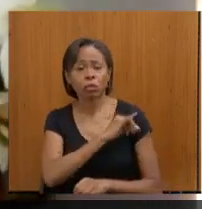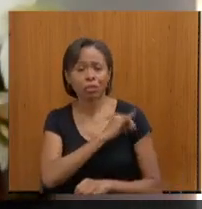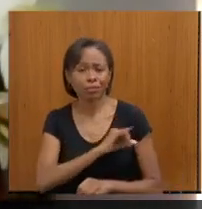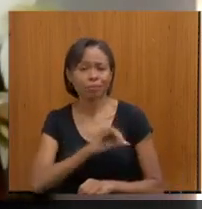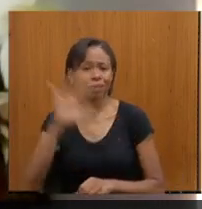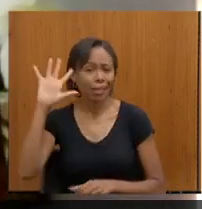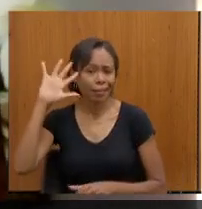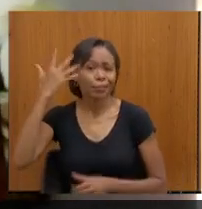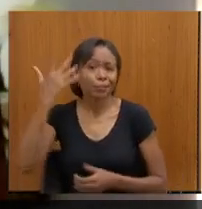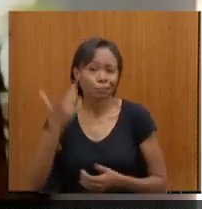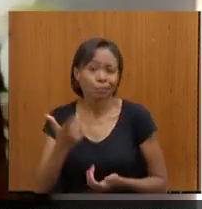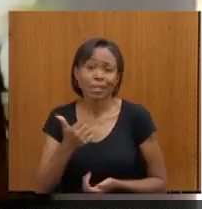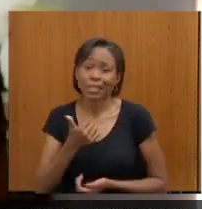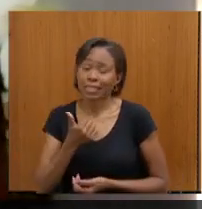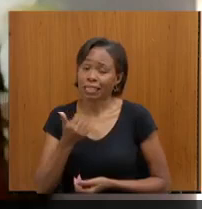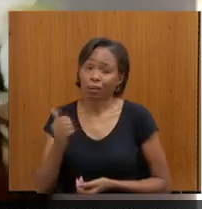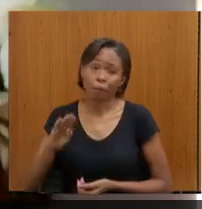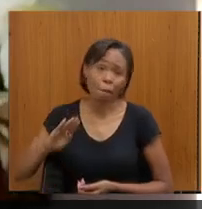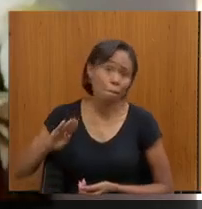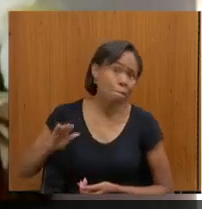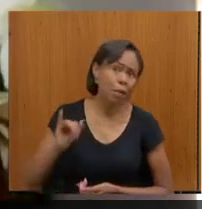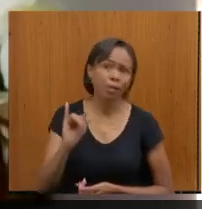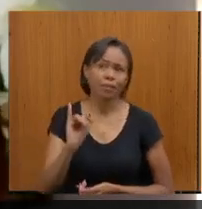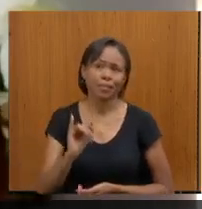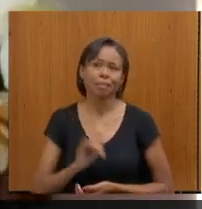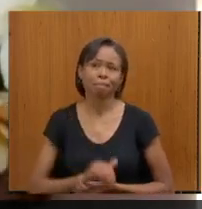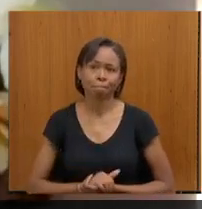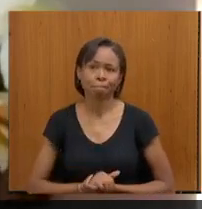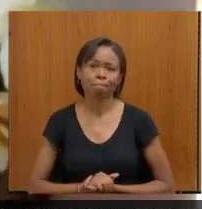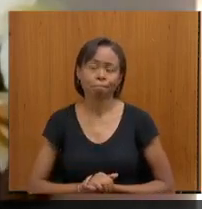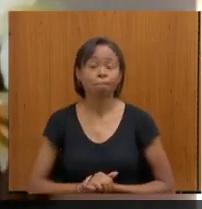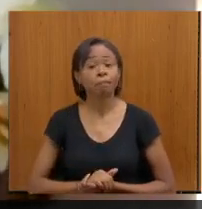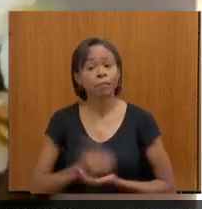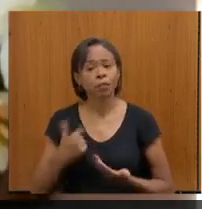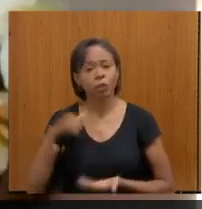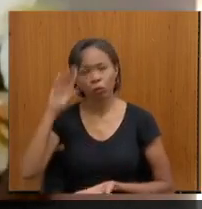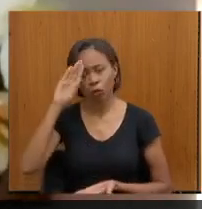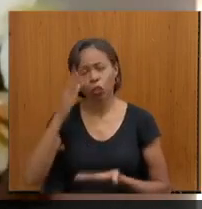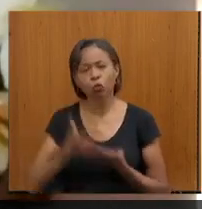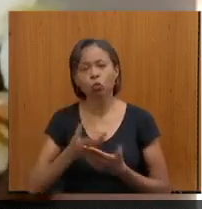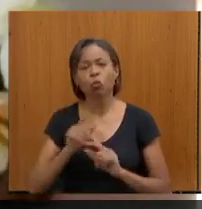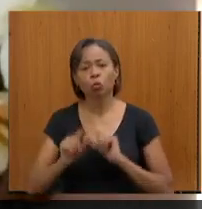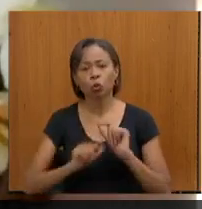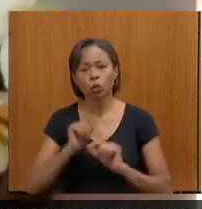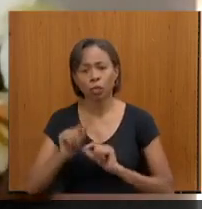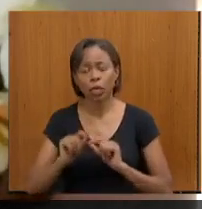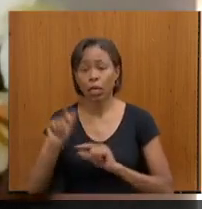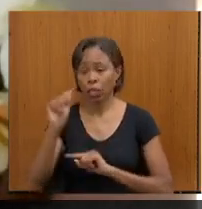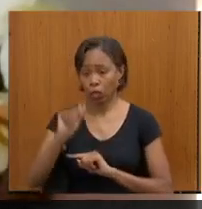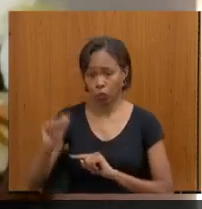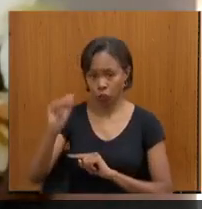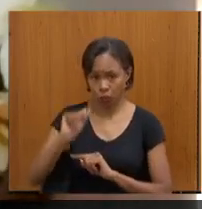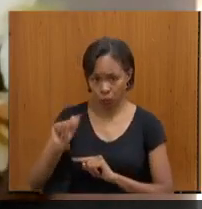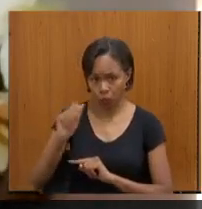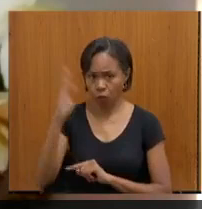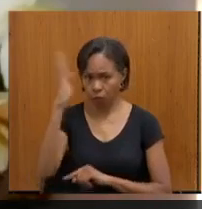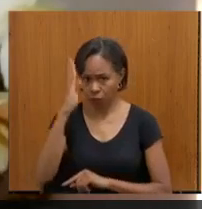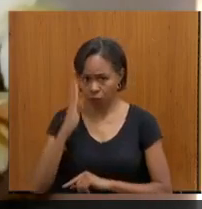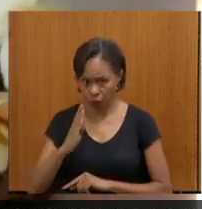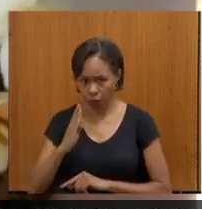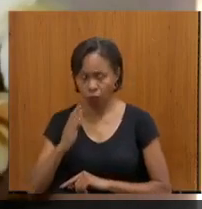de Janeiro eu acredito que tanto através da Associação Brasileira